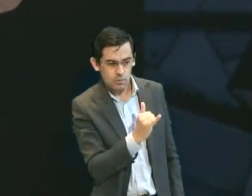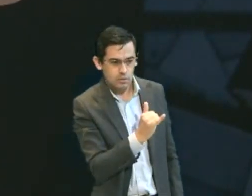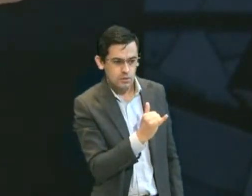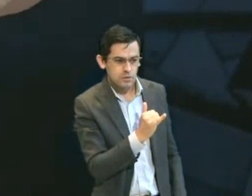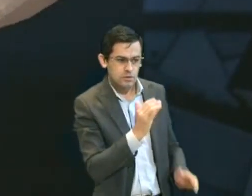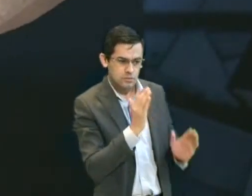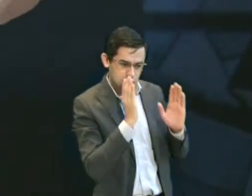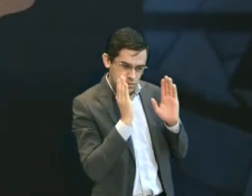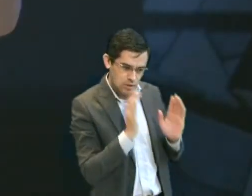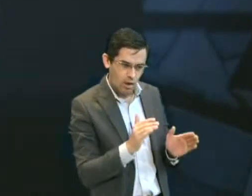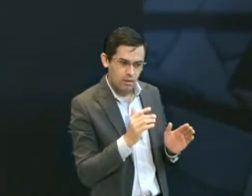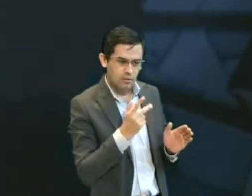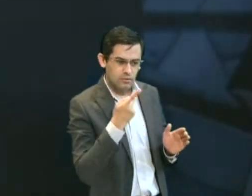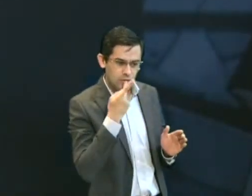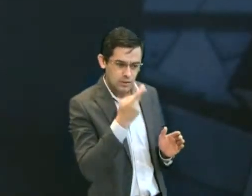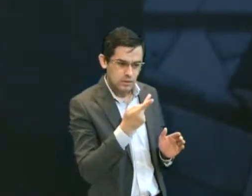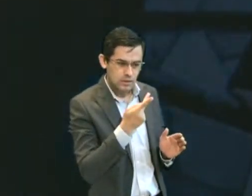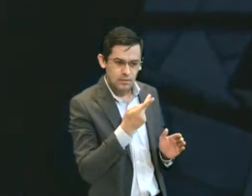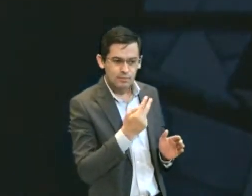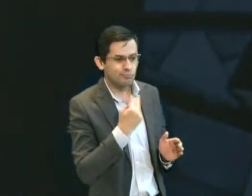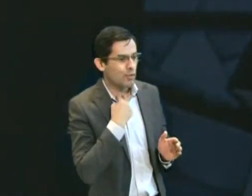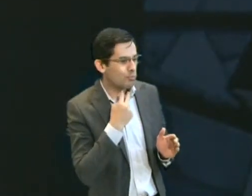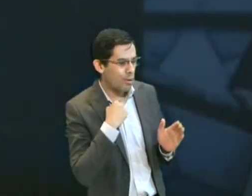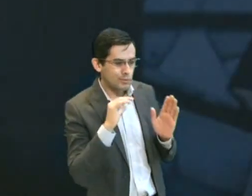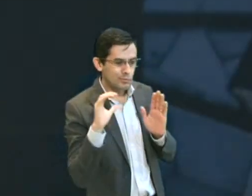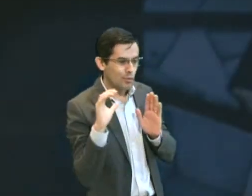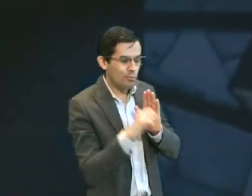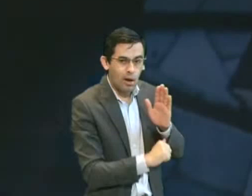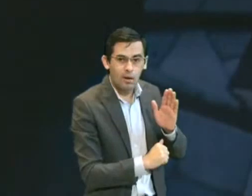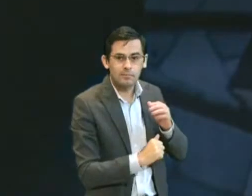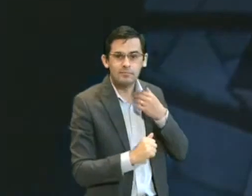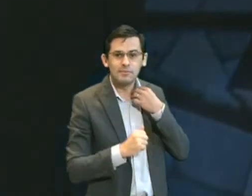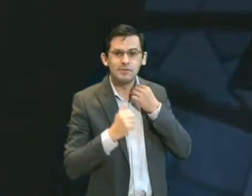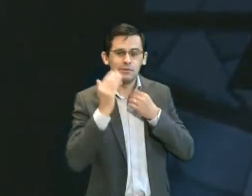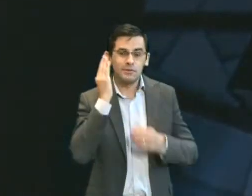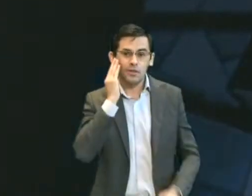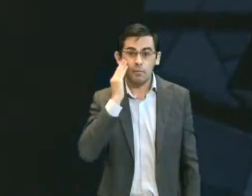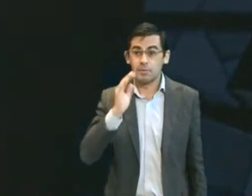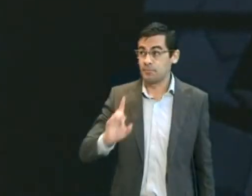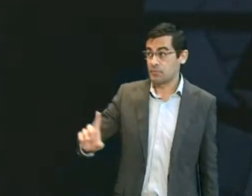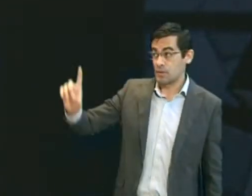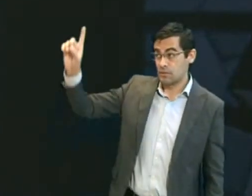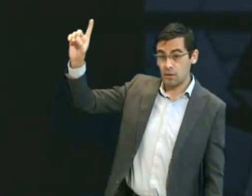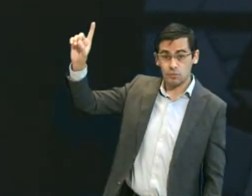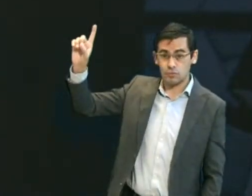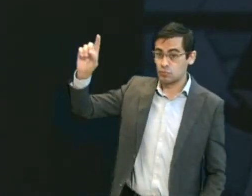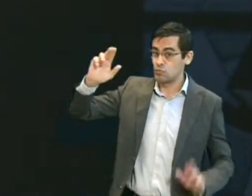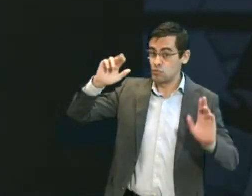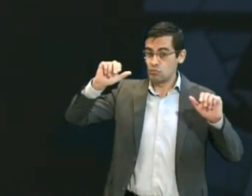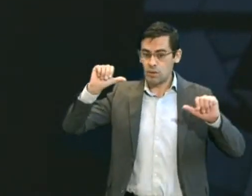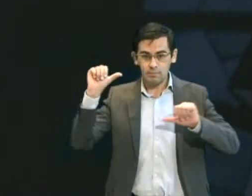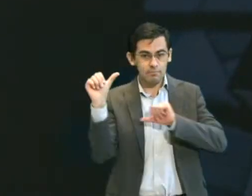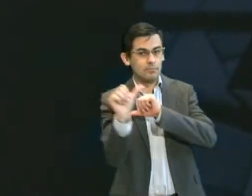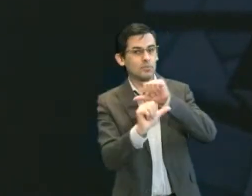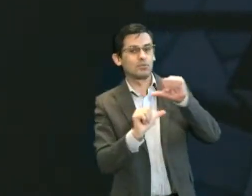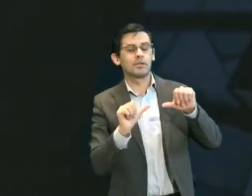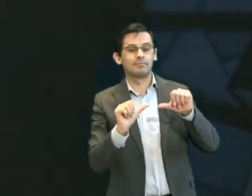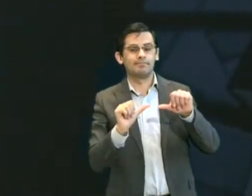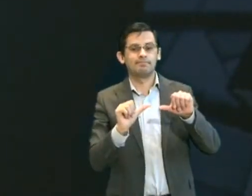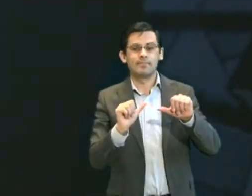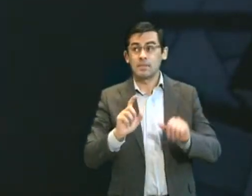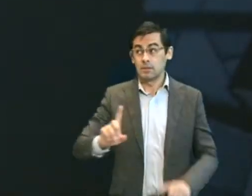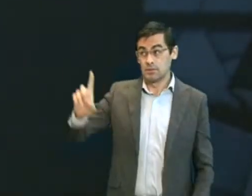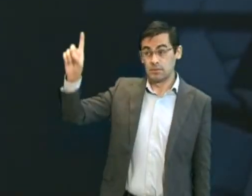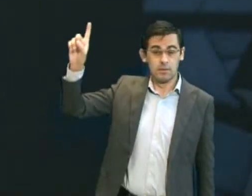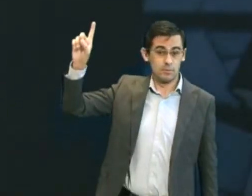estava escrito, não furtarás. Sabe, Deus não muda. Deus